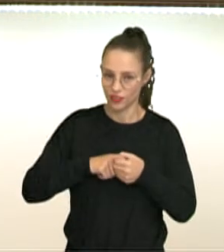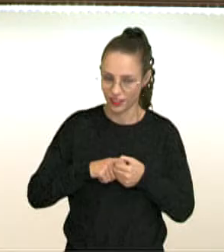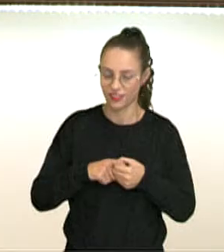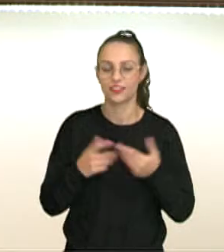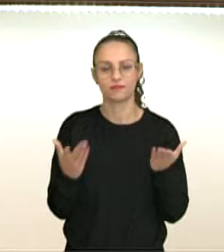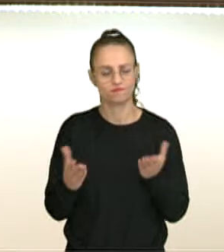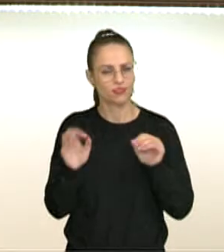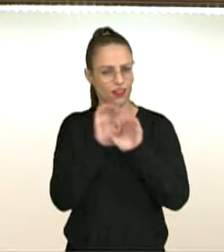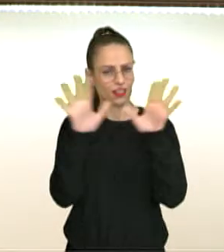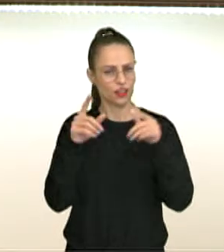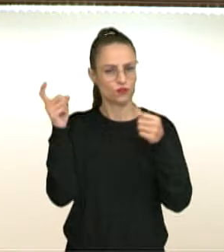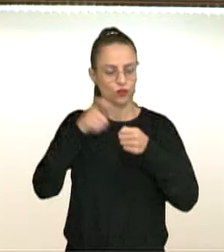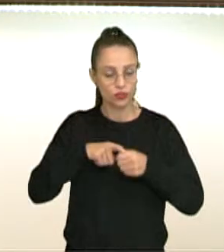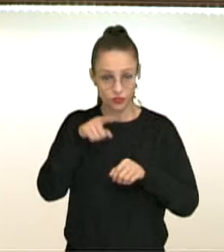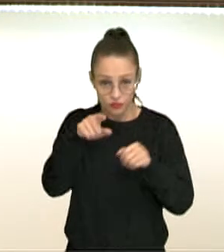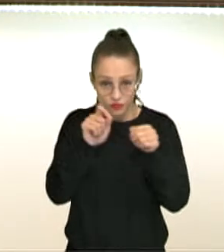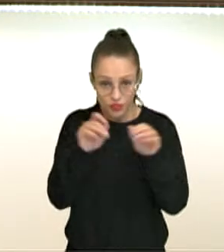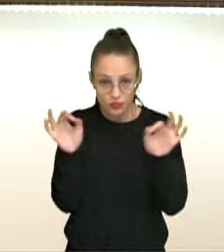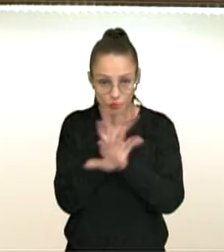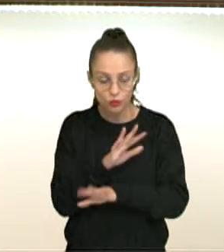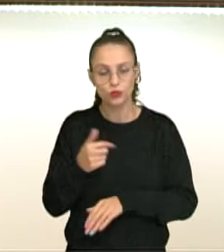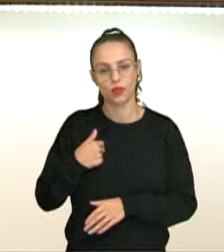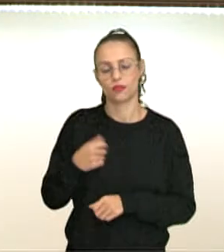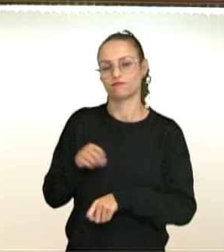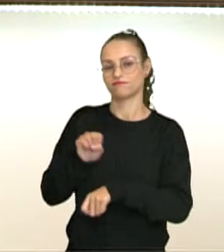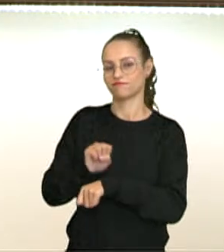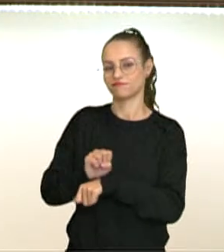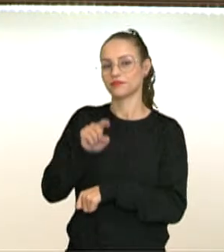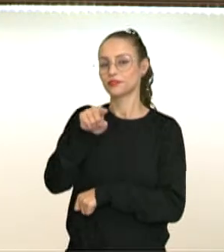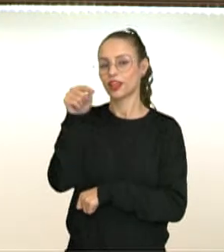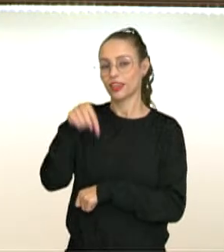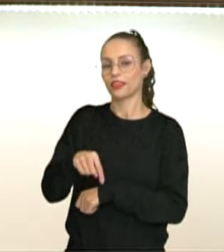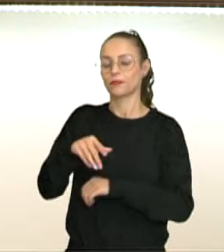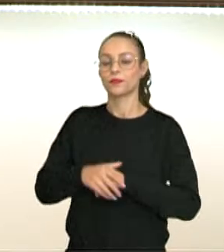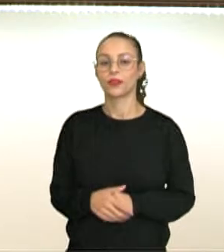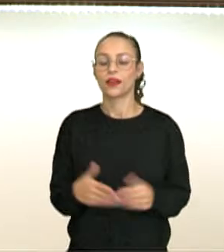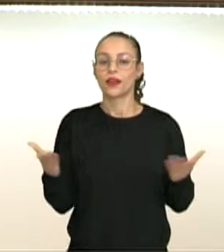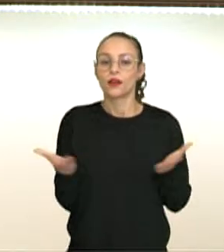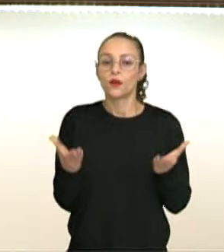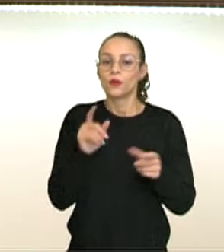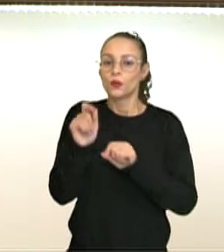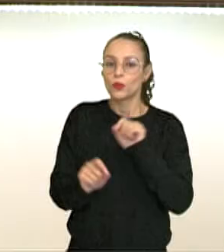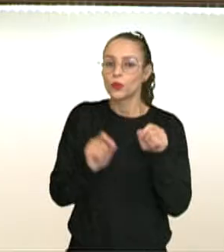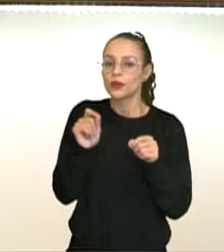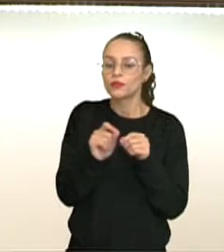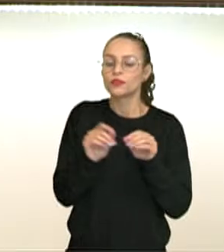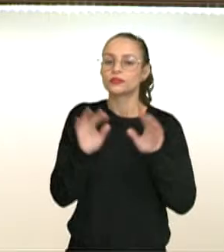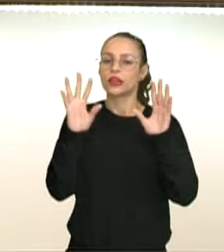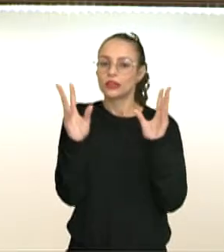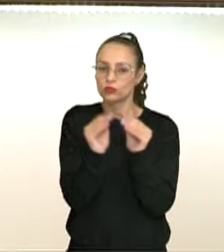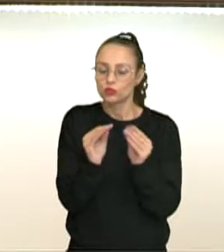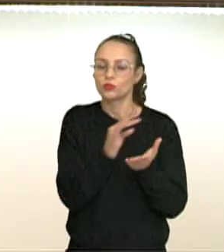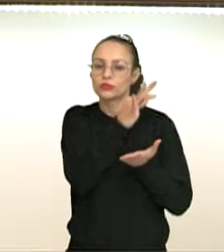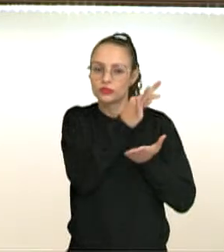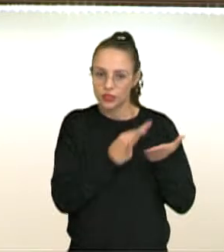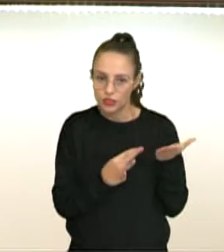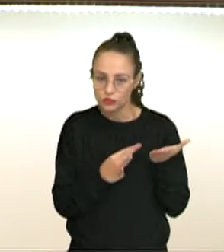Voltei! Claro que voltei. Fez aí? Eu estava te aguardando aqui. Estamos trabalhando, então, o resumo de um